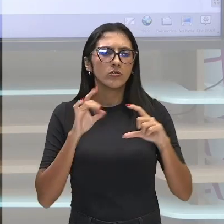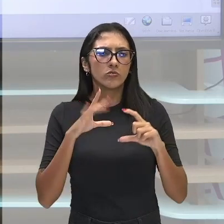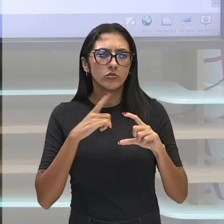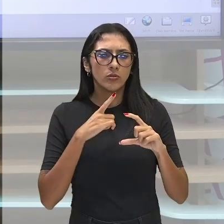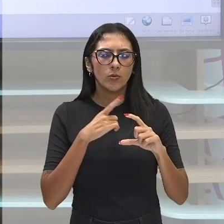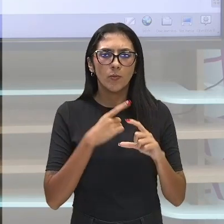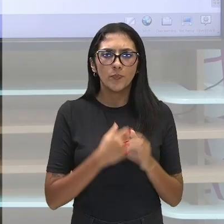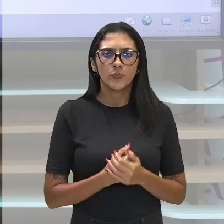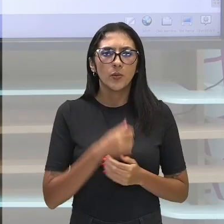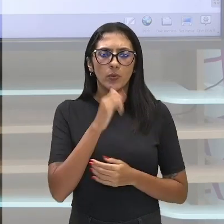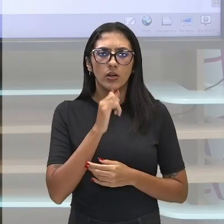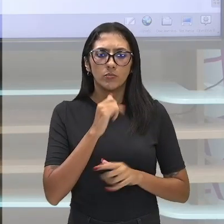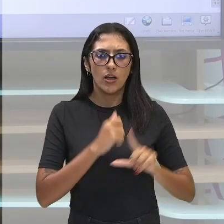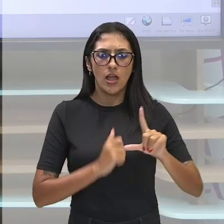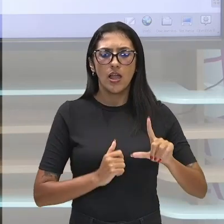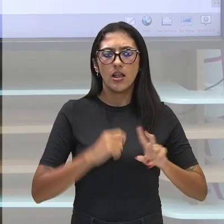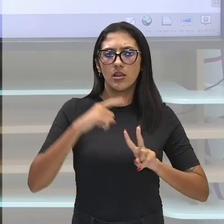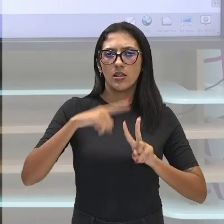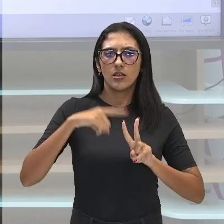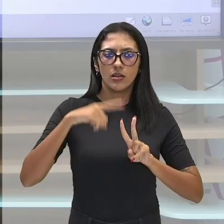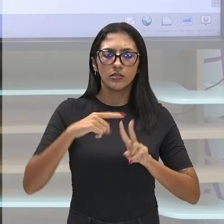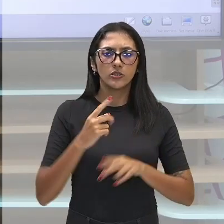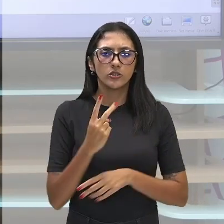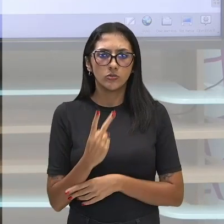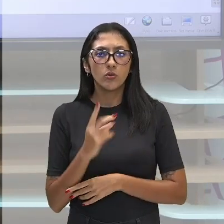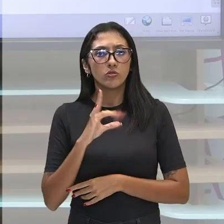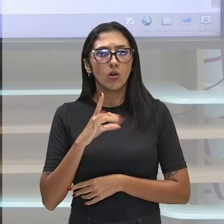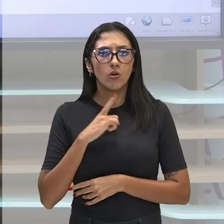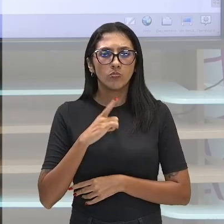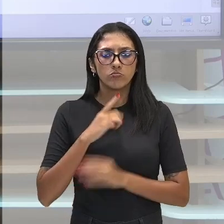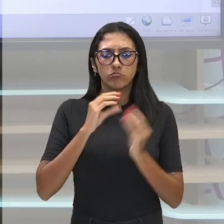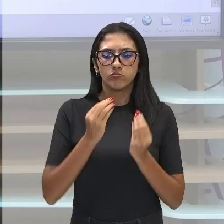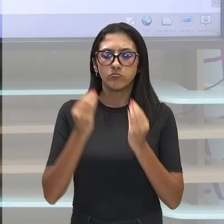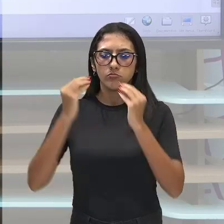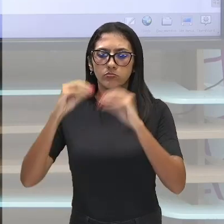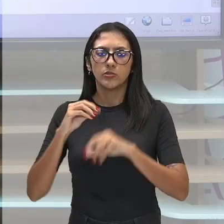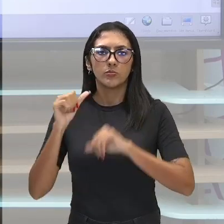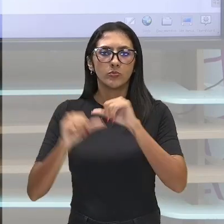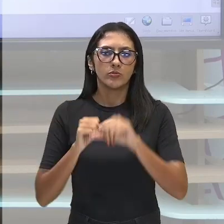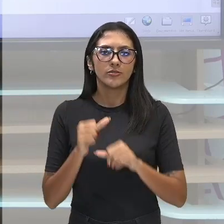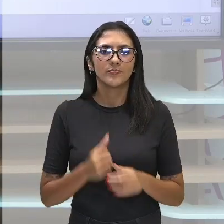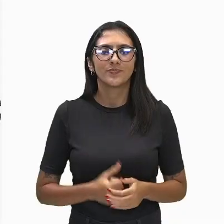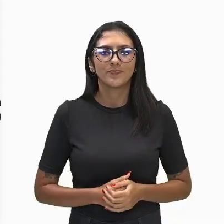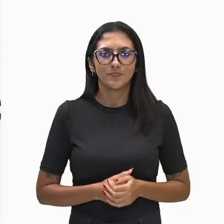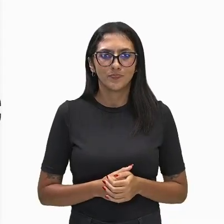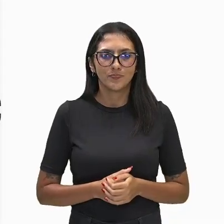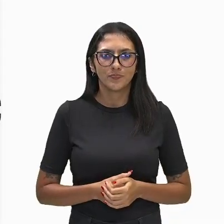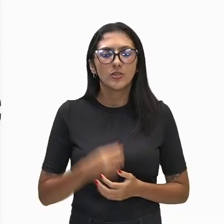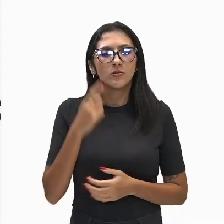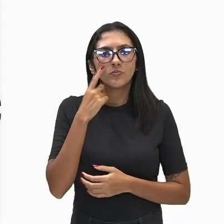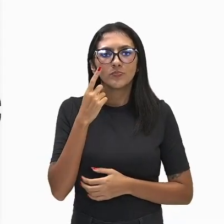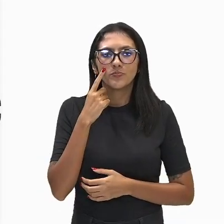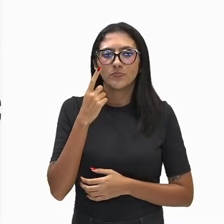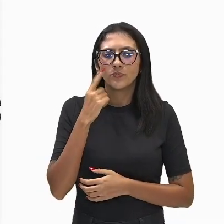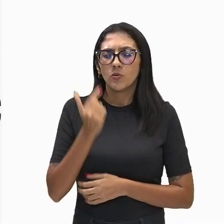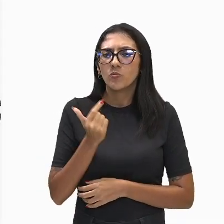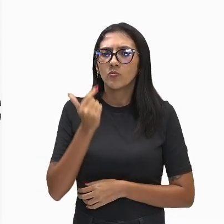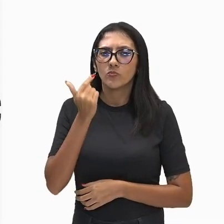de 2, é só a gente colocar o valor do lado lá direto. Vamos ver mais uma aplicação notável desse